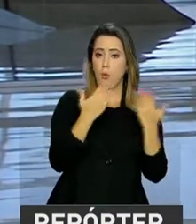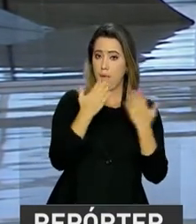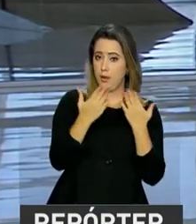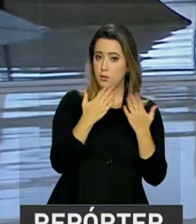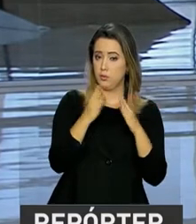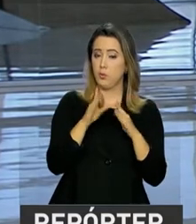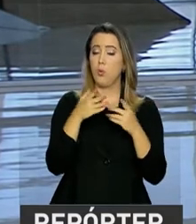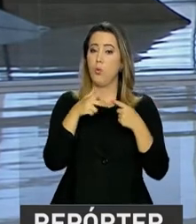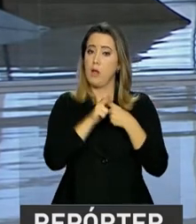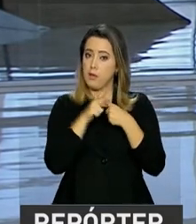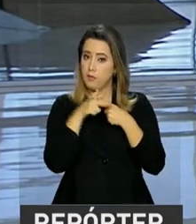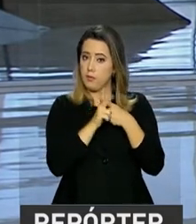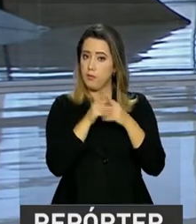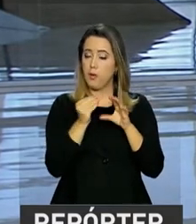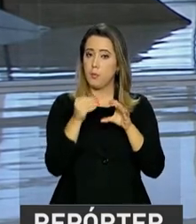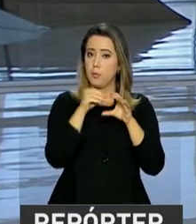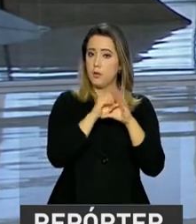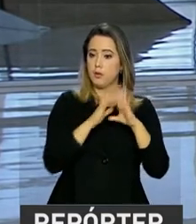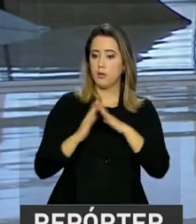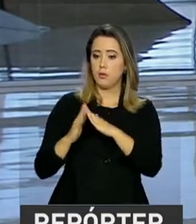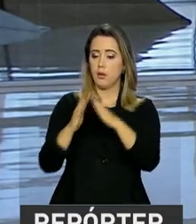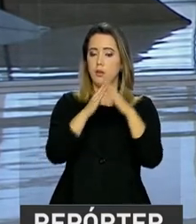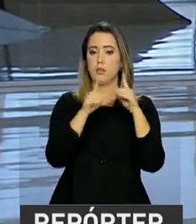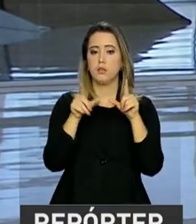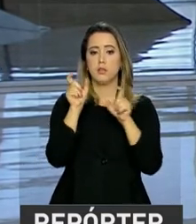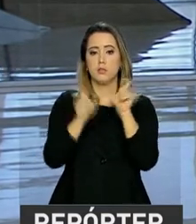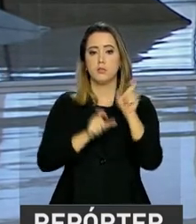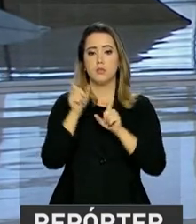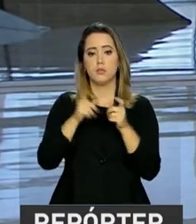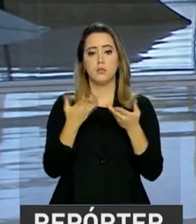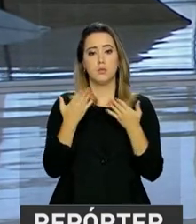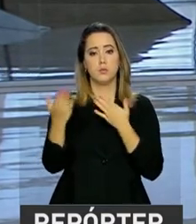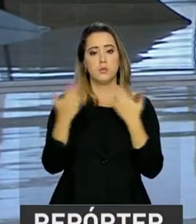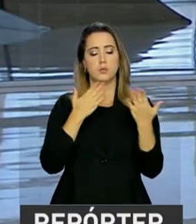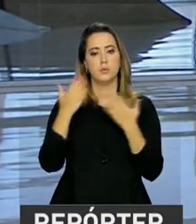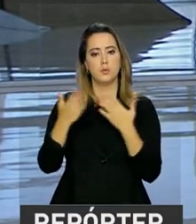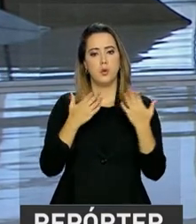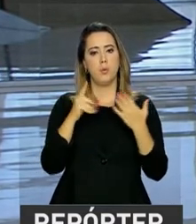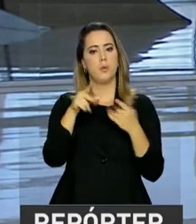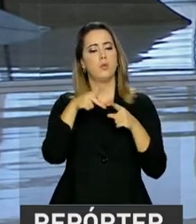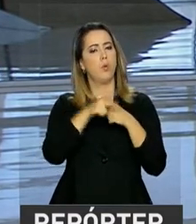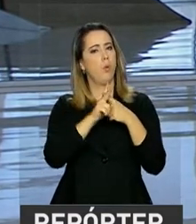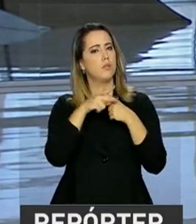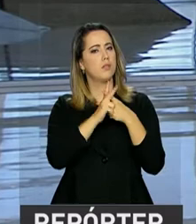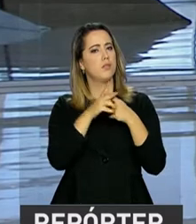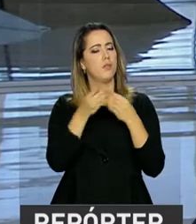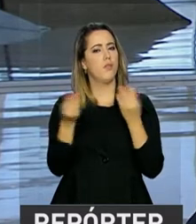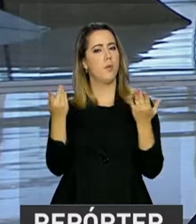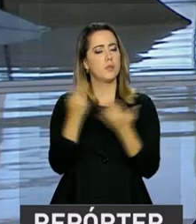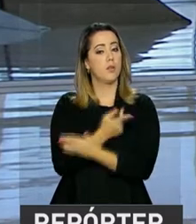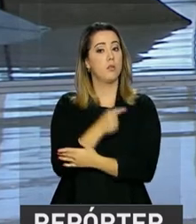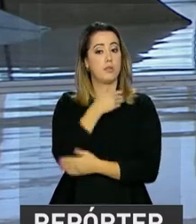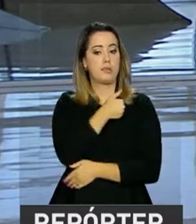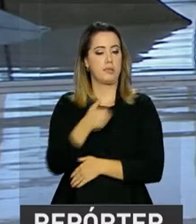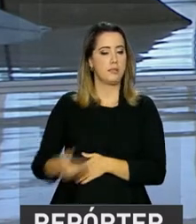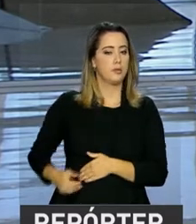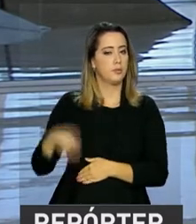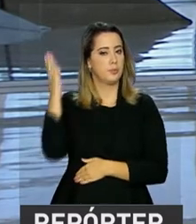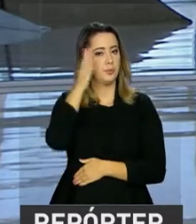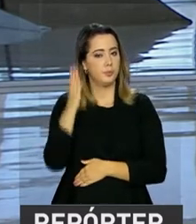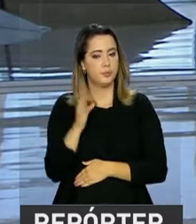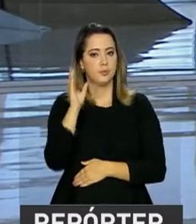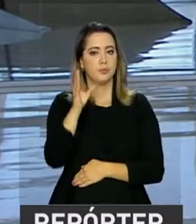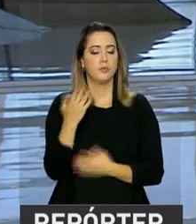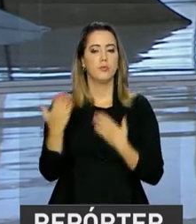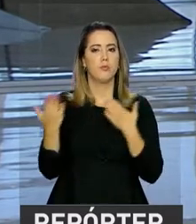ser implementada na casa das famílias beneficiadas com as reformas colocadas em prática pelo governo brasileiro.